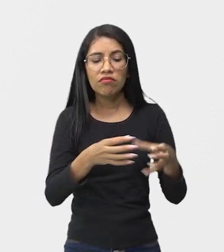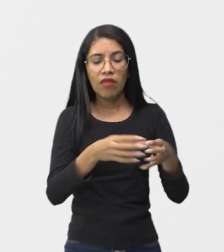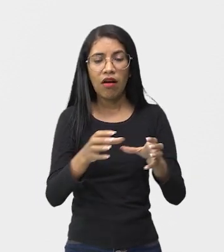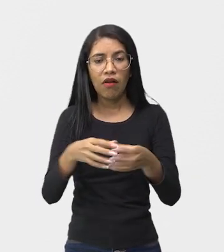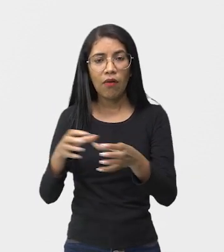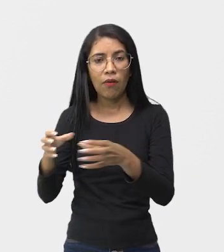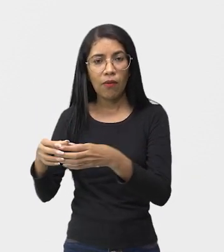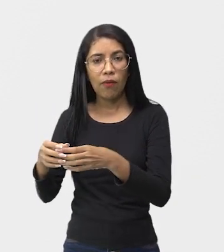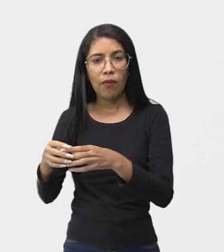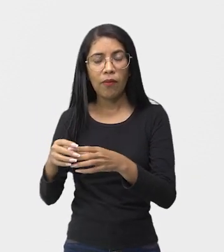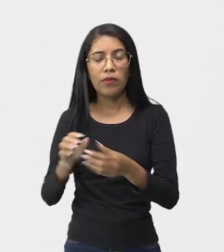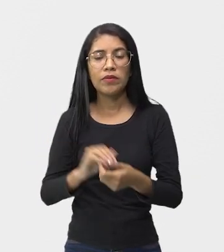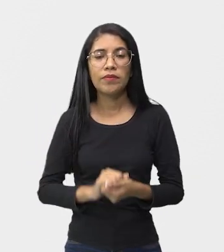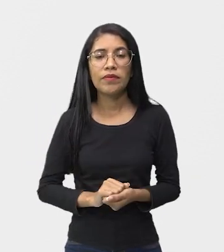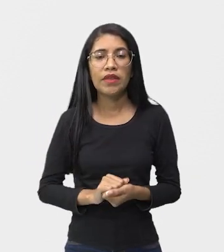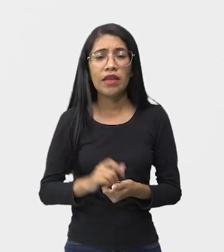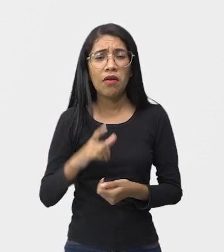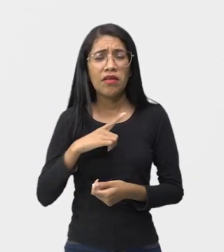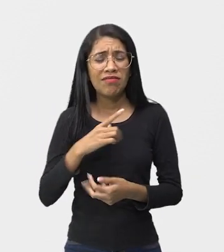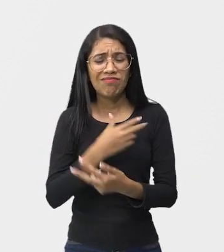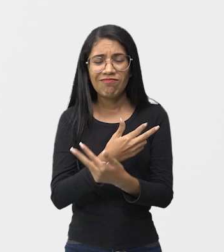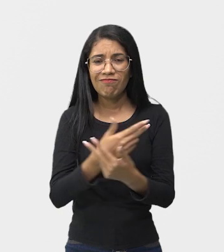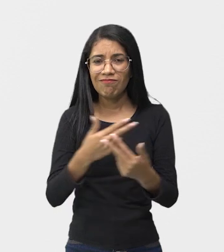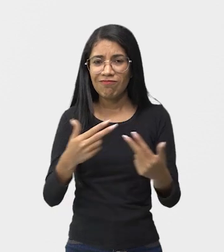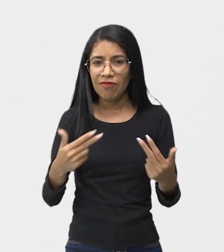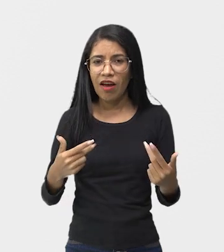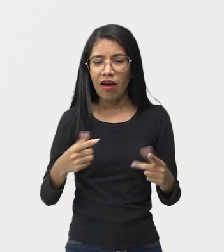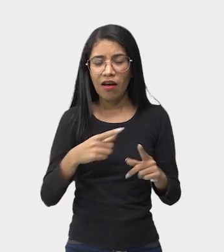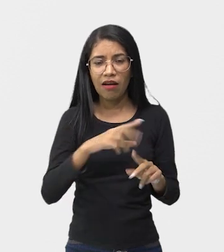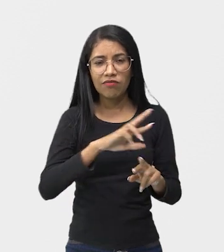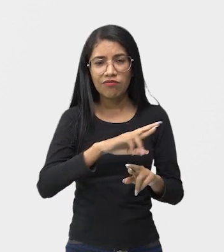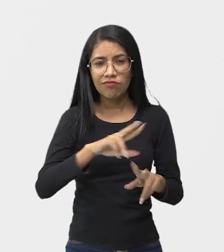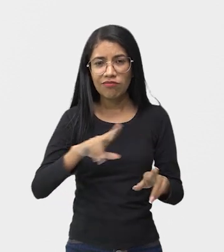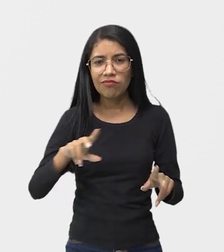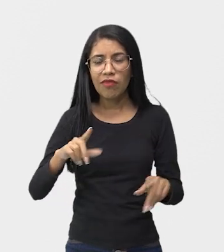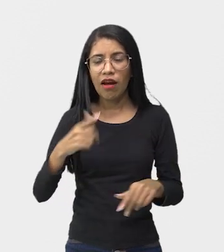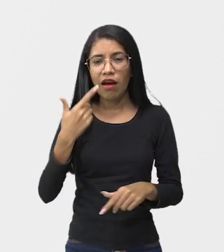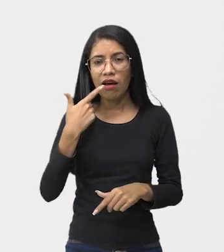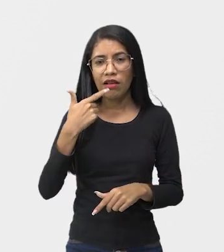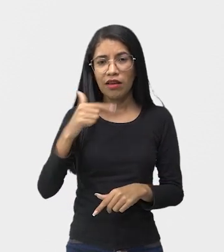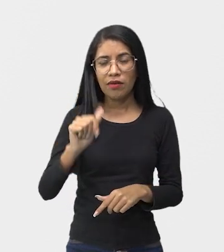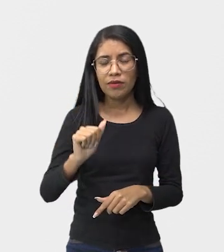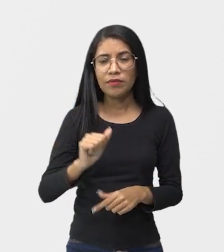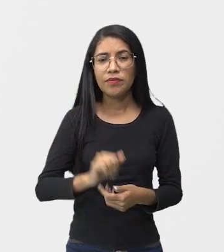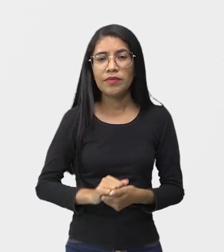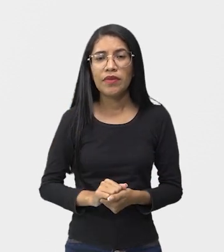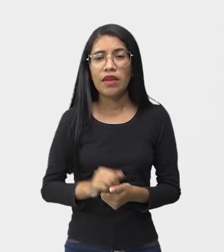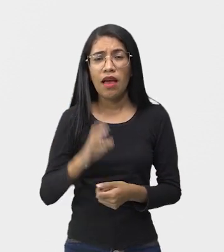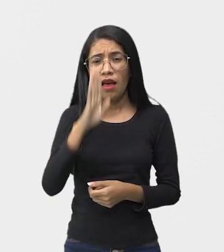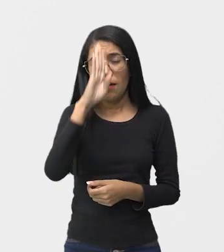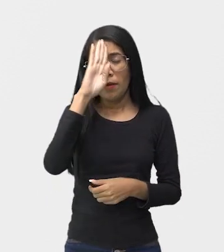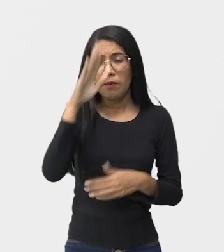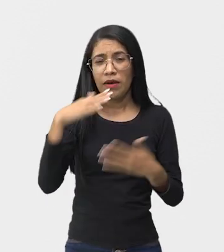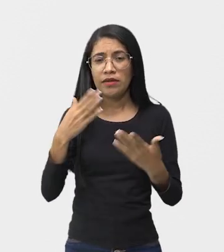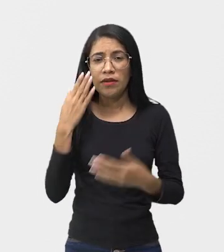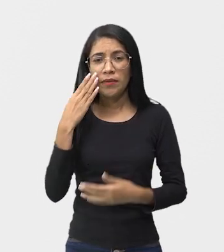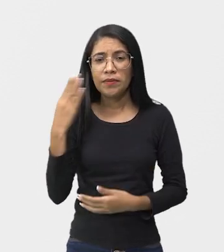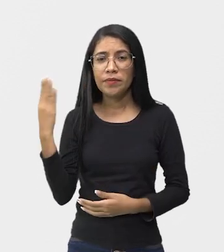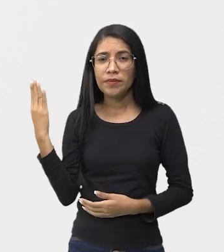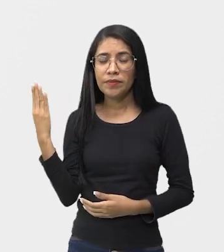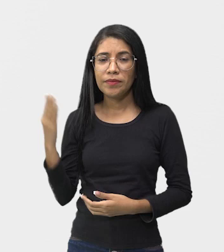etnias. Então, aí existem várias línguas, né? A questão da linguística. As principais